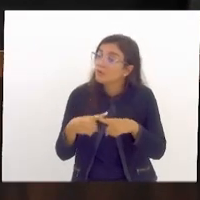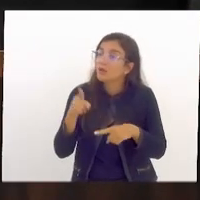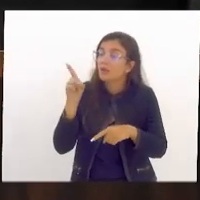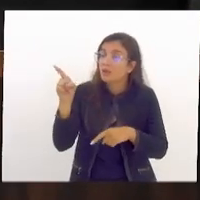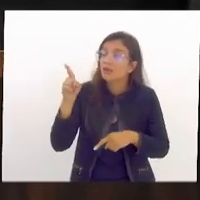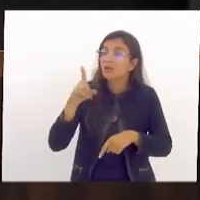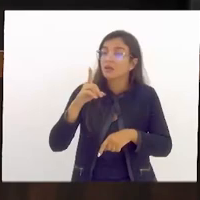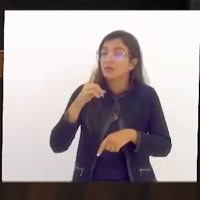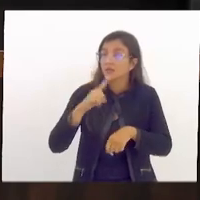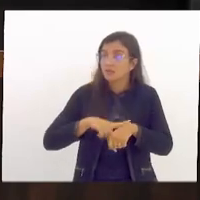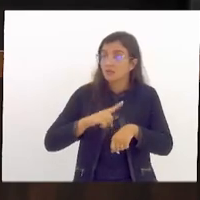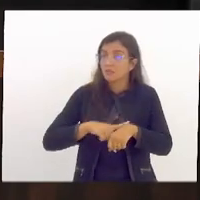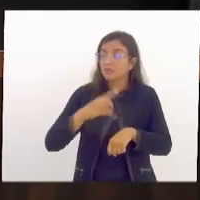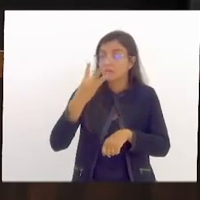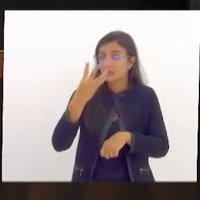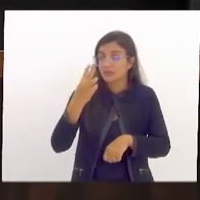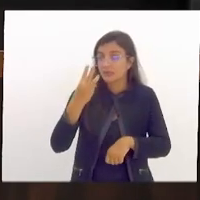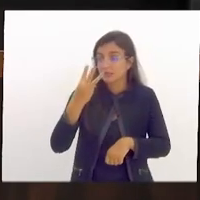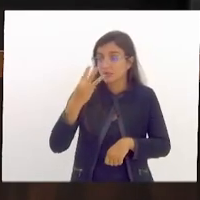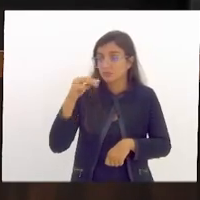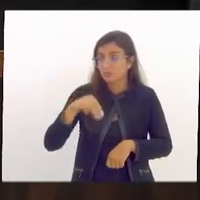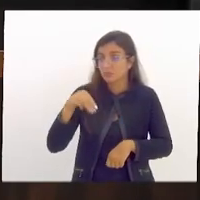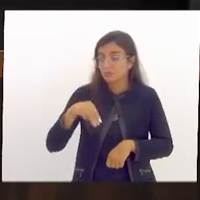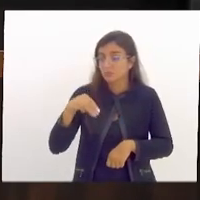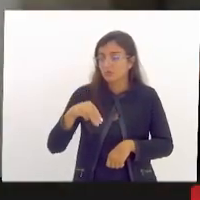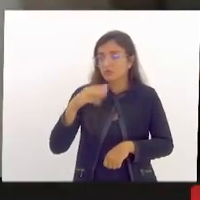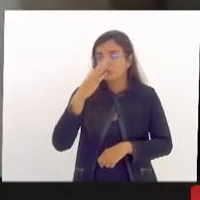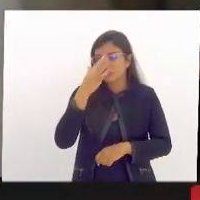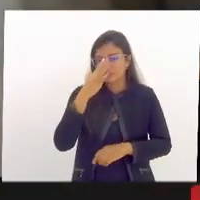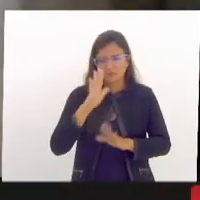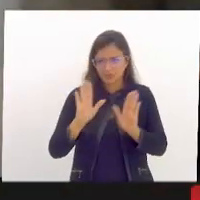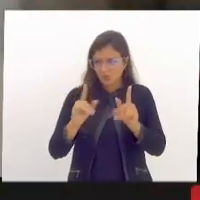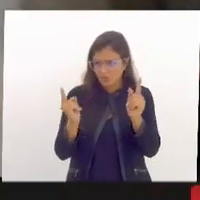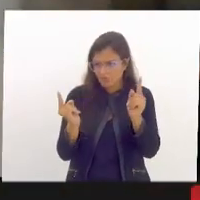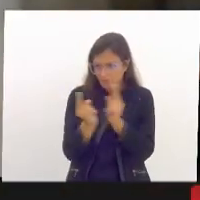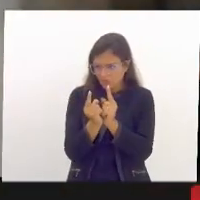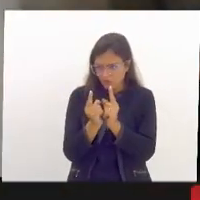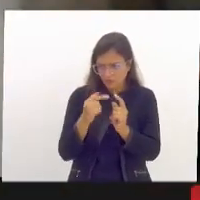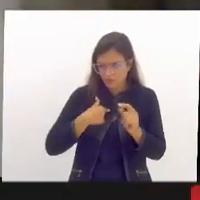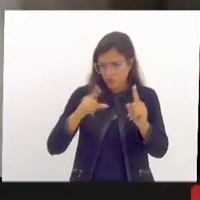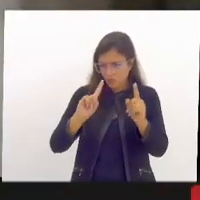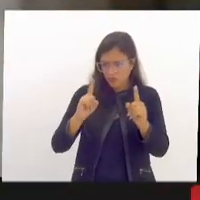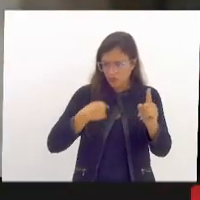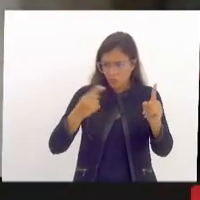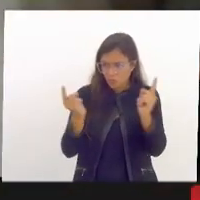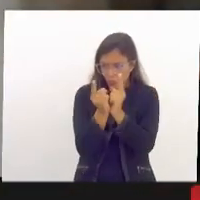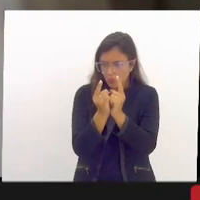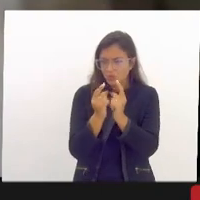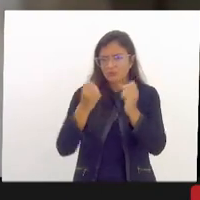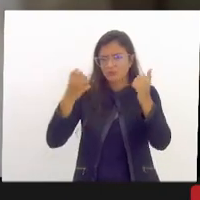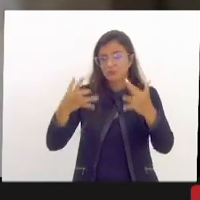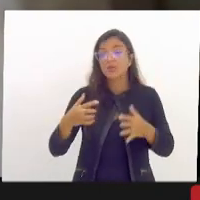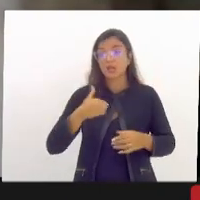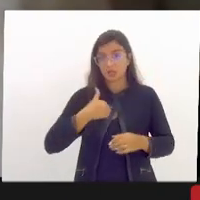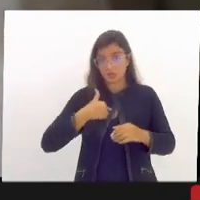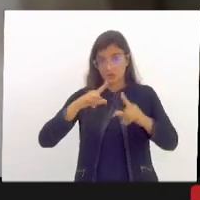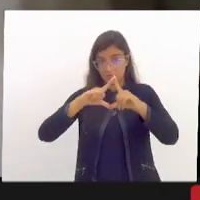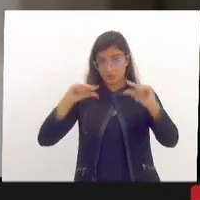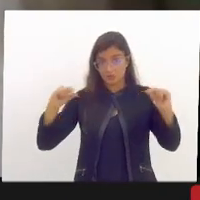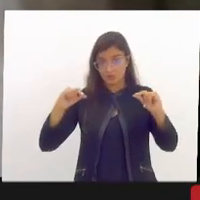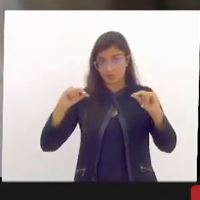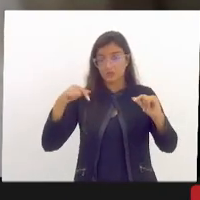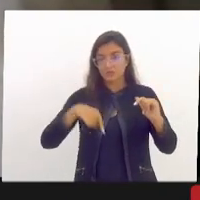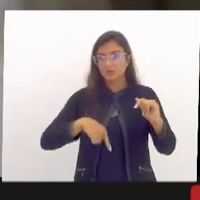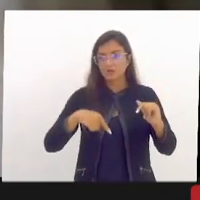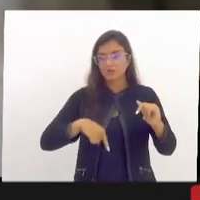ela ainda tem 3 minutos. Não, muito breve. Muito breve. Eu estou aqui em Brasília, no Grupo da